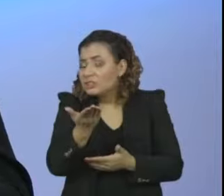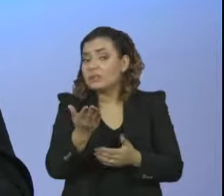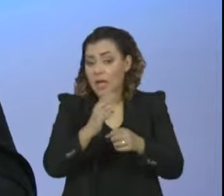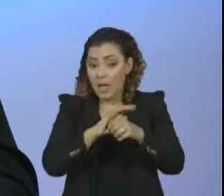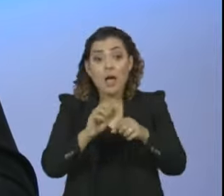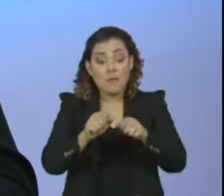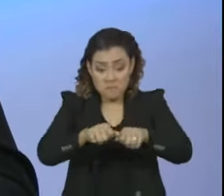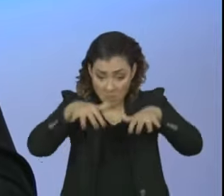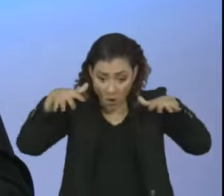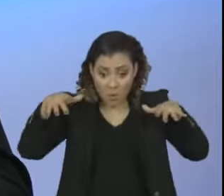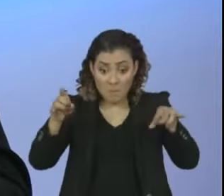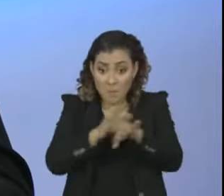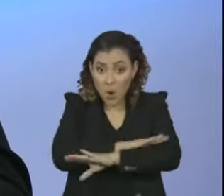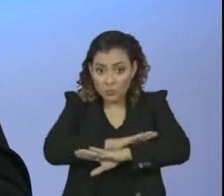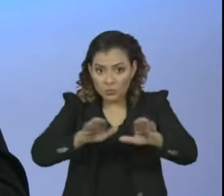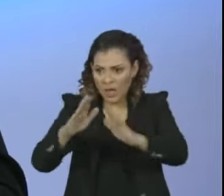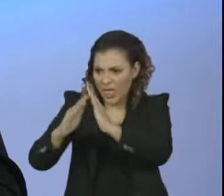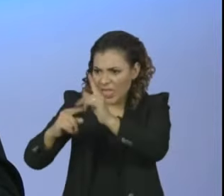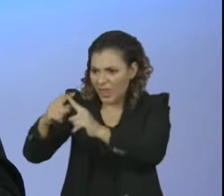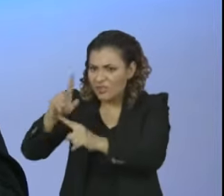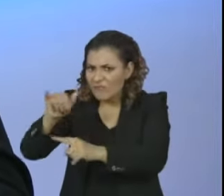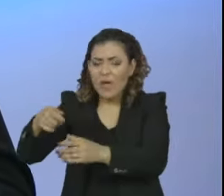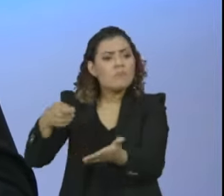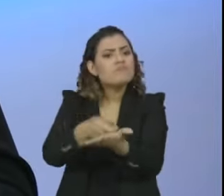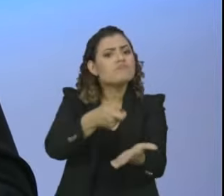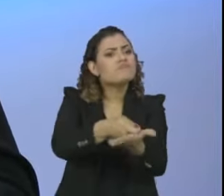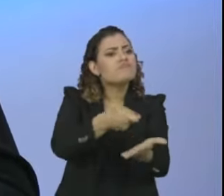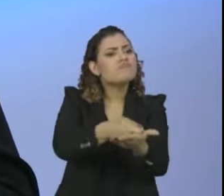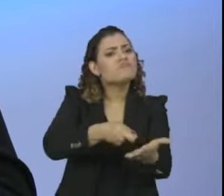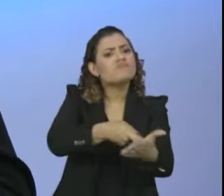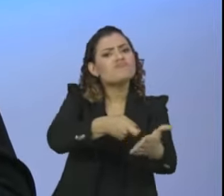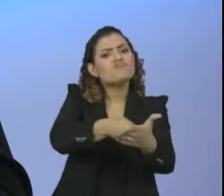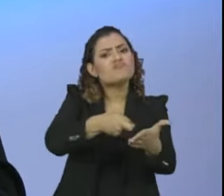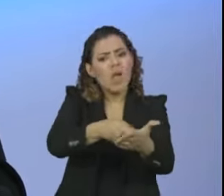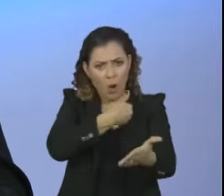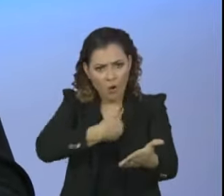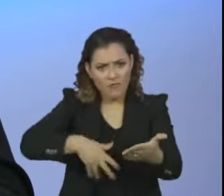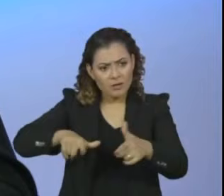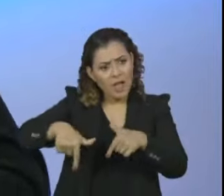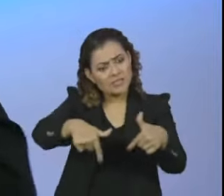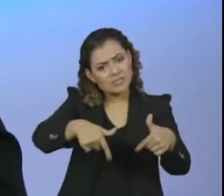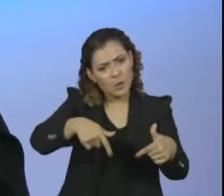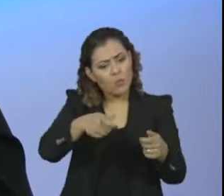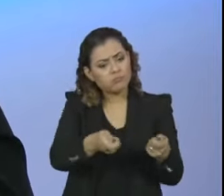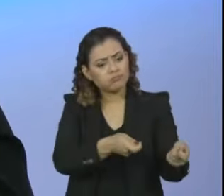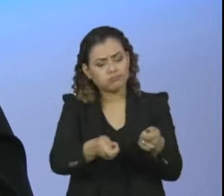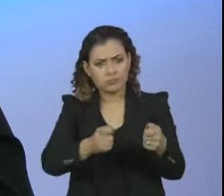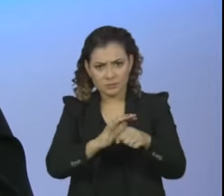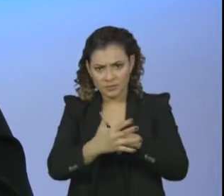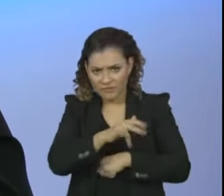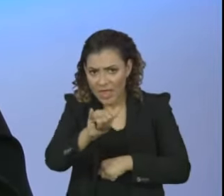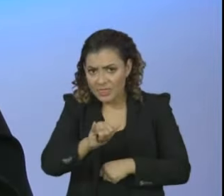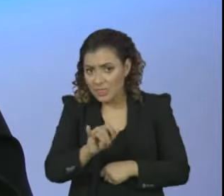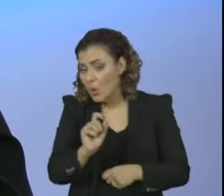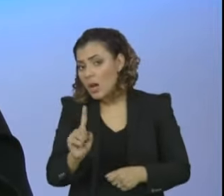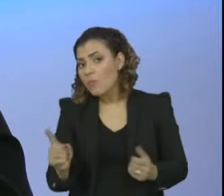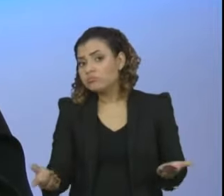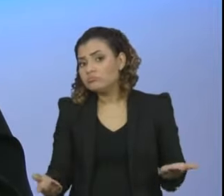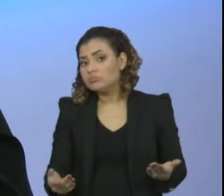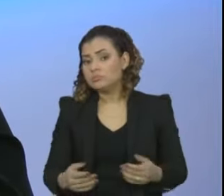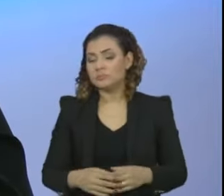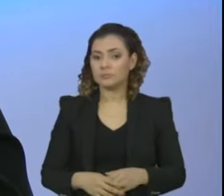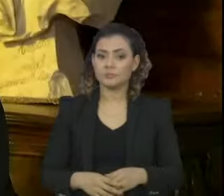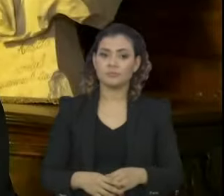assembleia a igreja deve se manifestar de alguma forma cobrando medidas dos governos a respeito da condução da crise sanitária